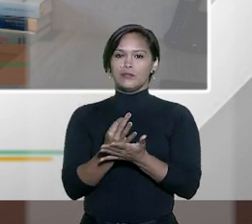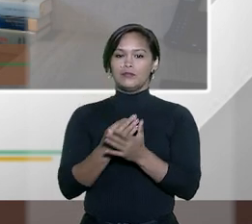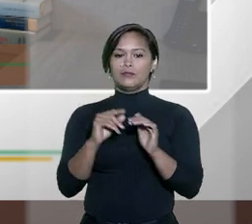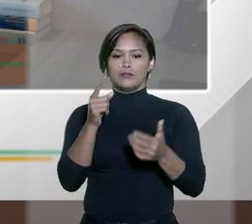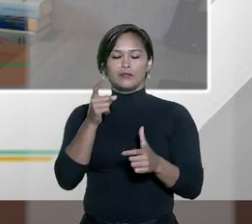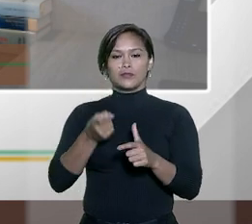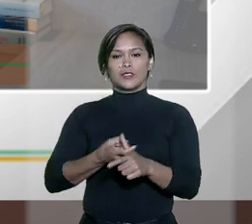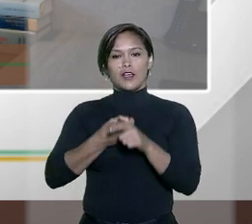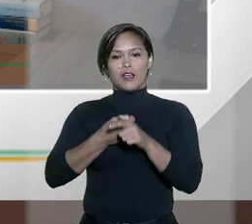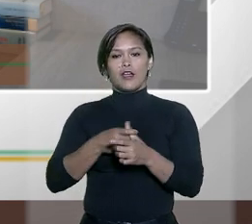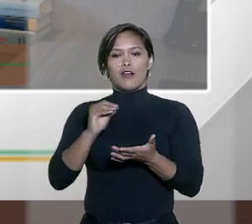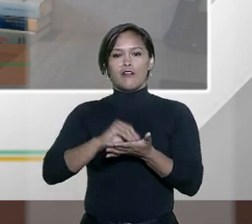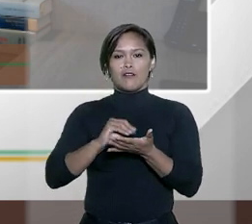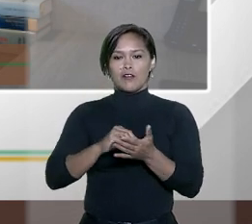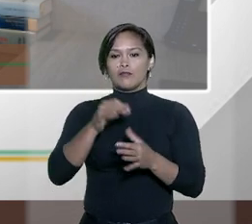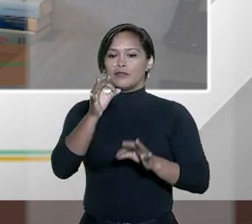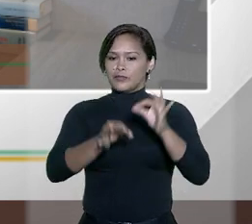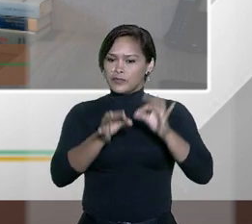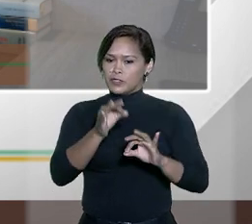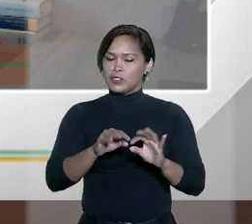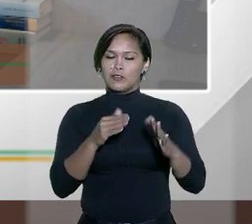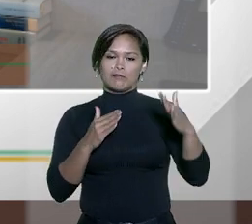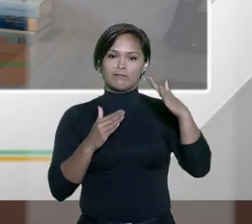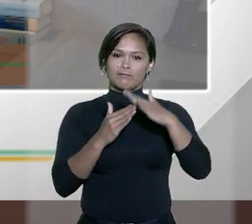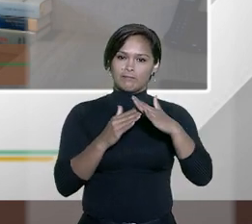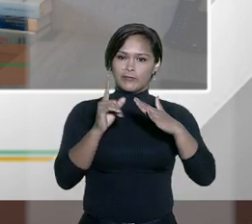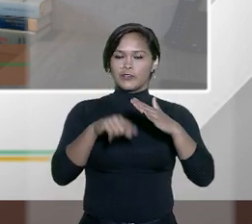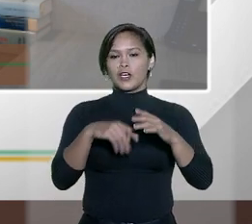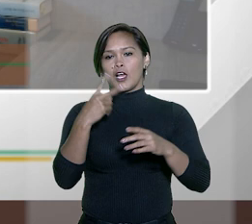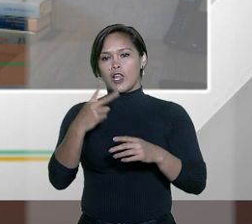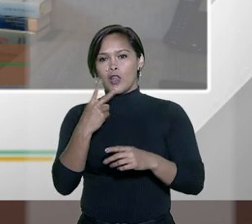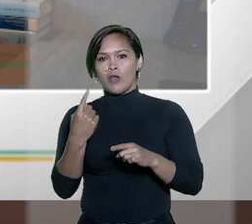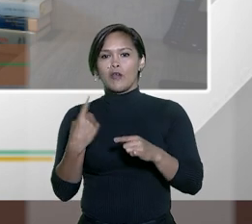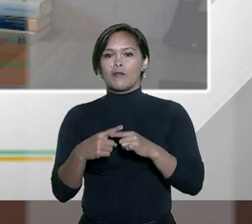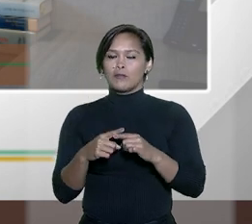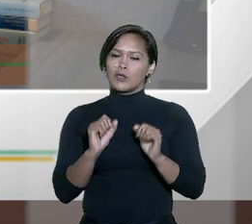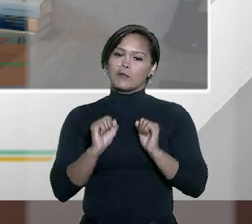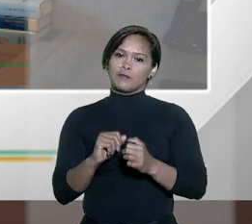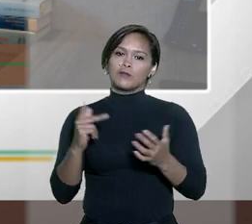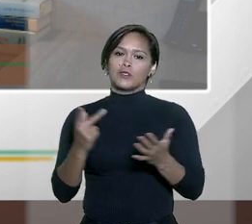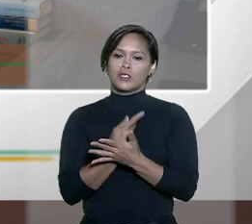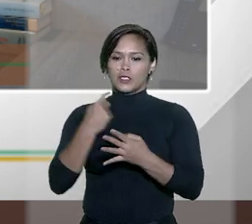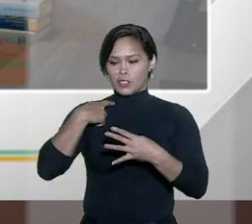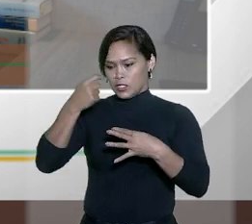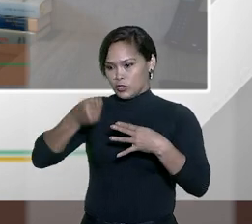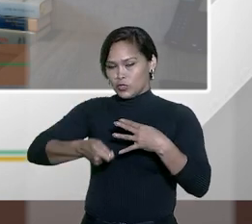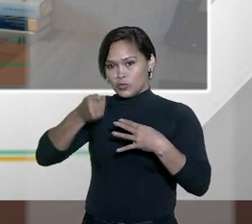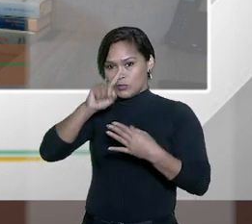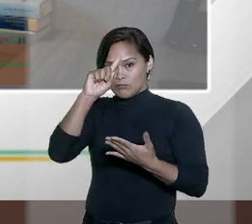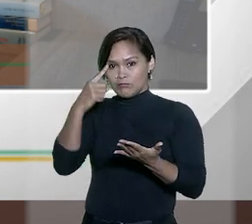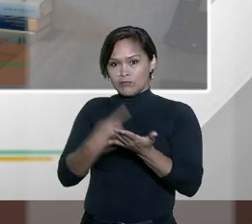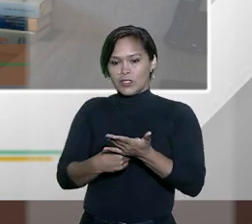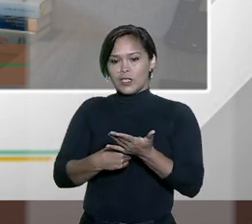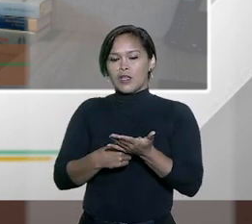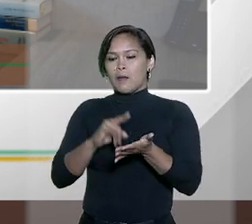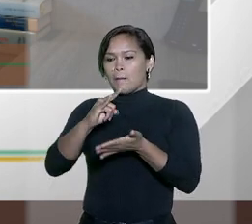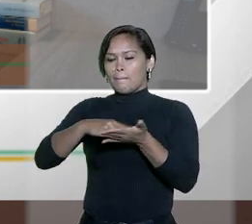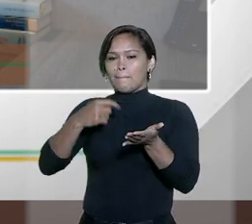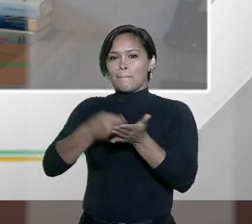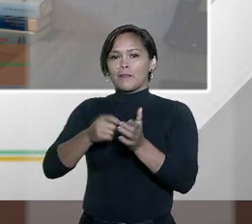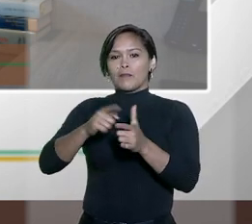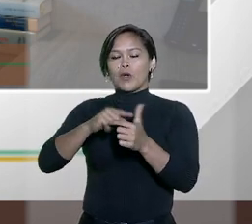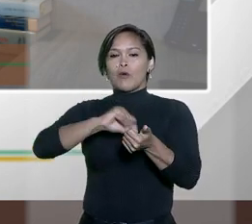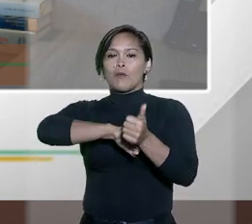está pendente de julgamento que possa interferir no valor do precatório, porque eventualmente há juízes que determinam a expedição de precatório